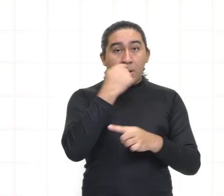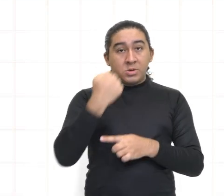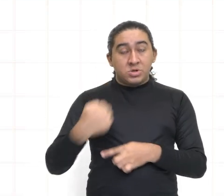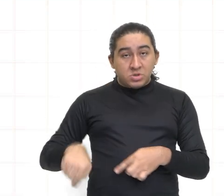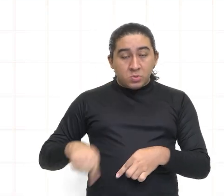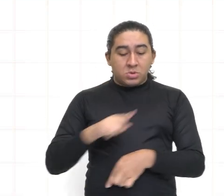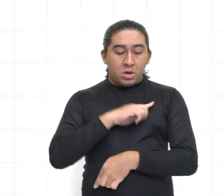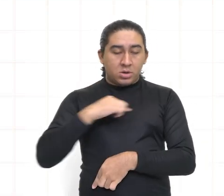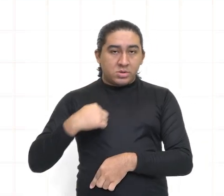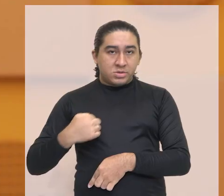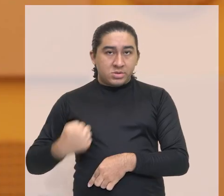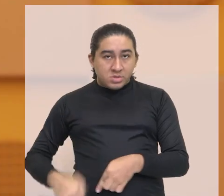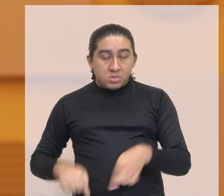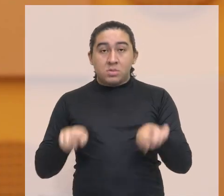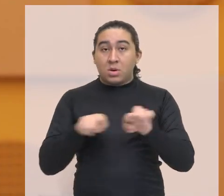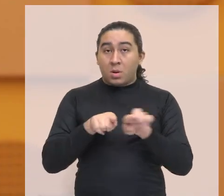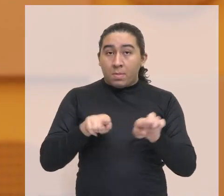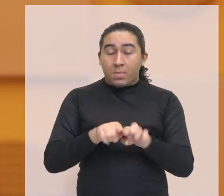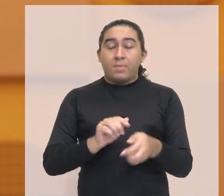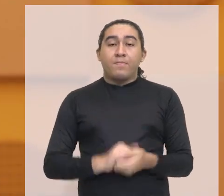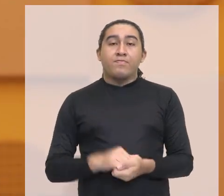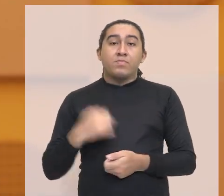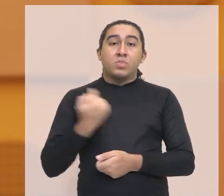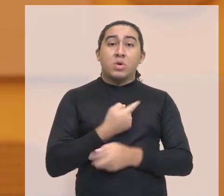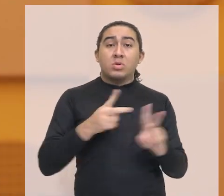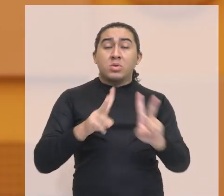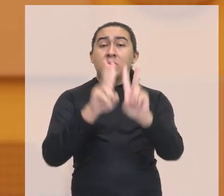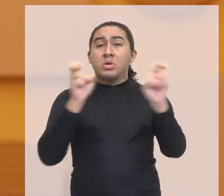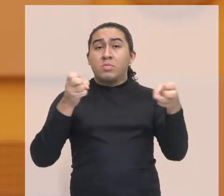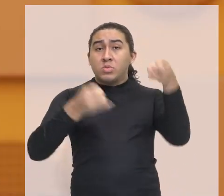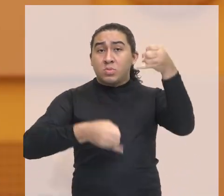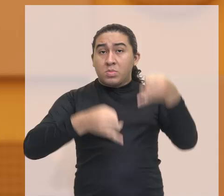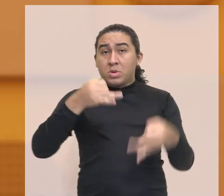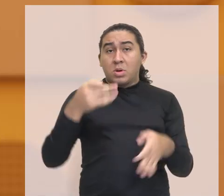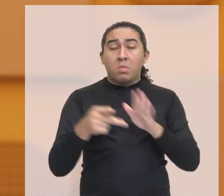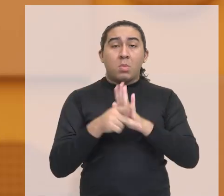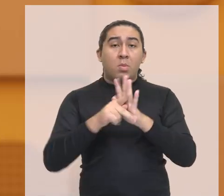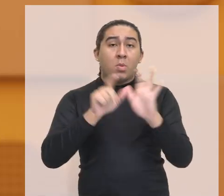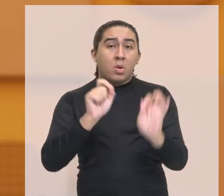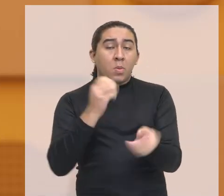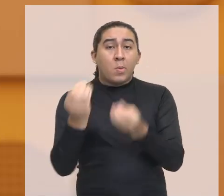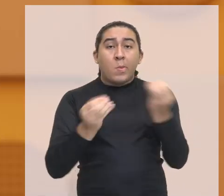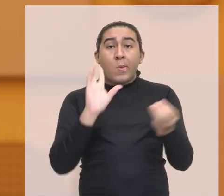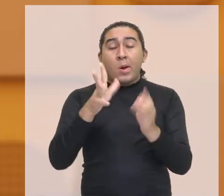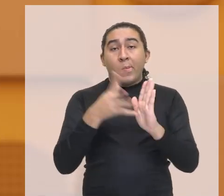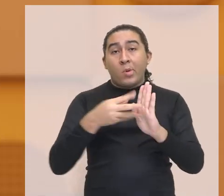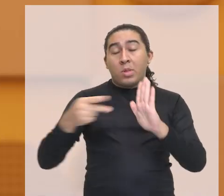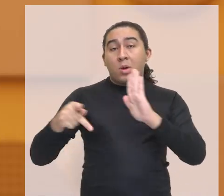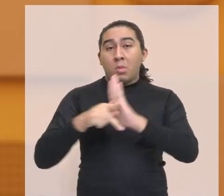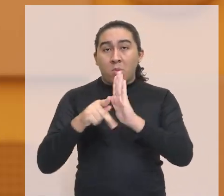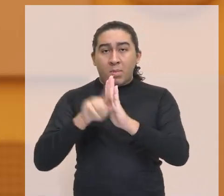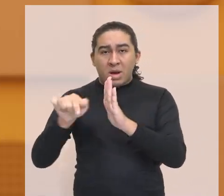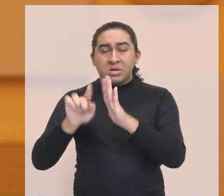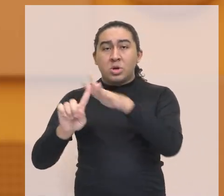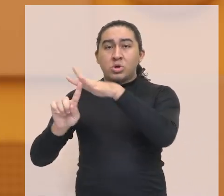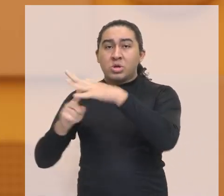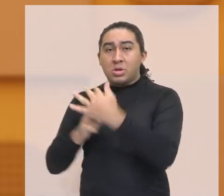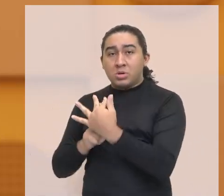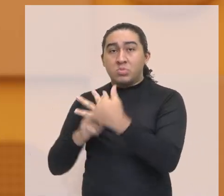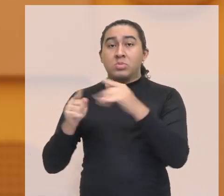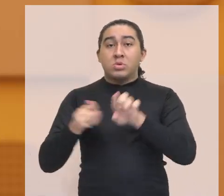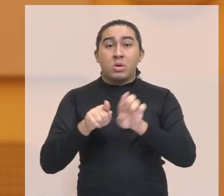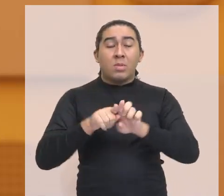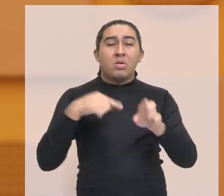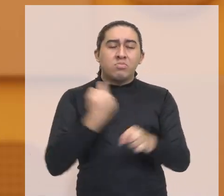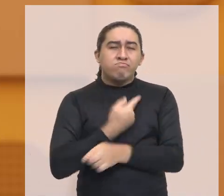e Rússia. Então a gente vai falar um pouquinho sobre os modelos socialistas, né, gente? A gente sabe